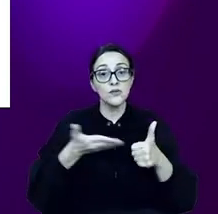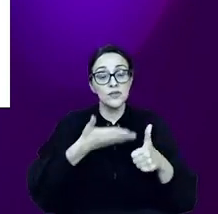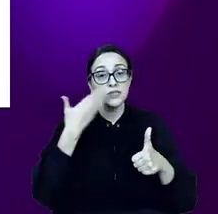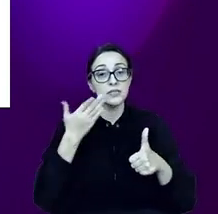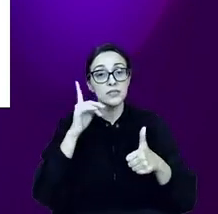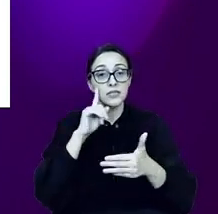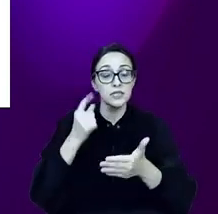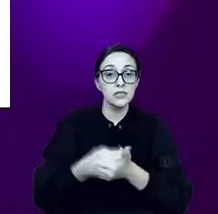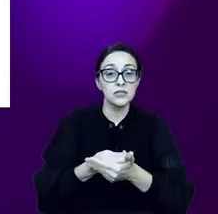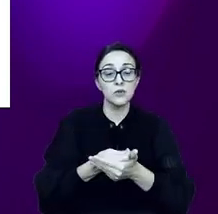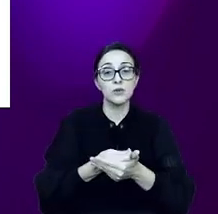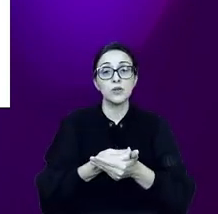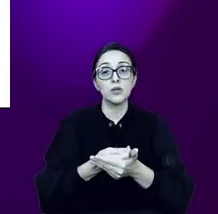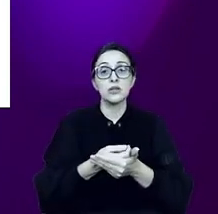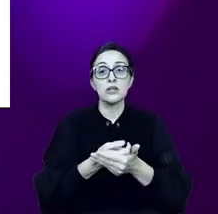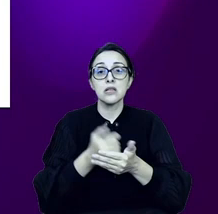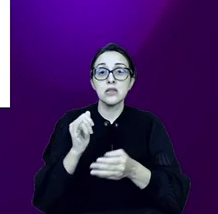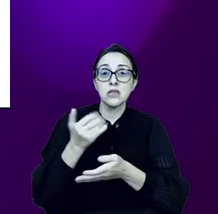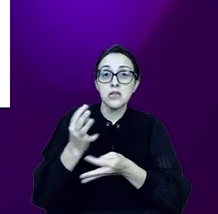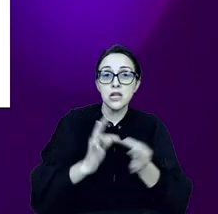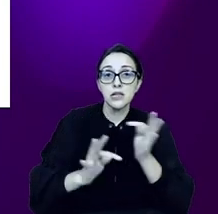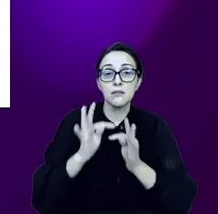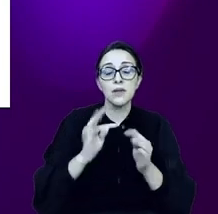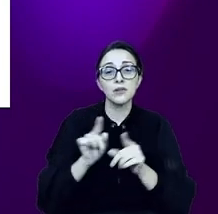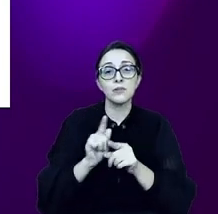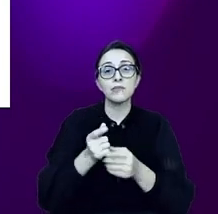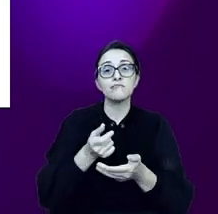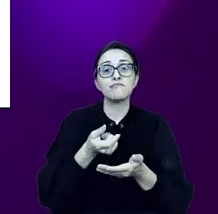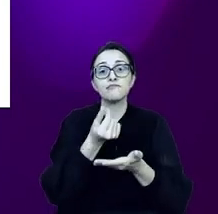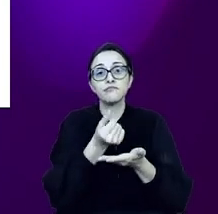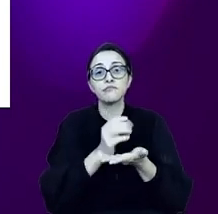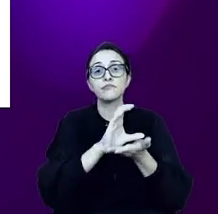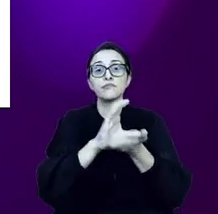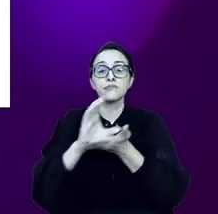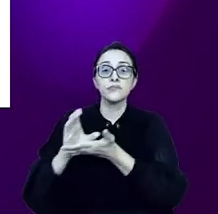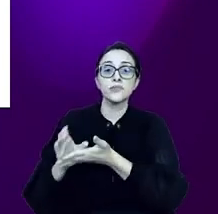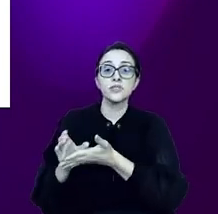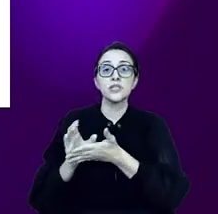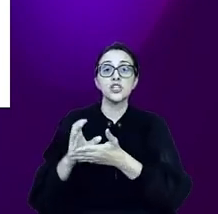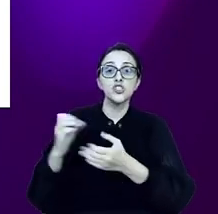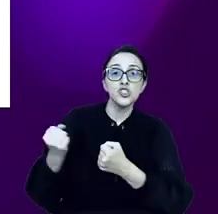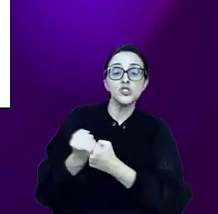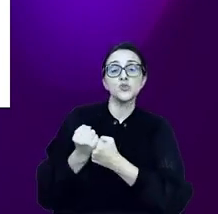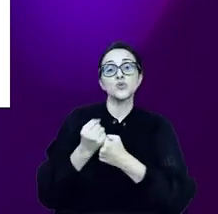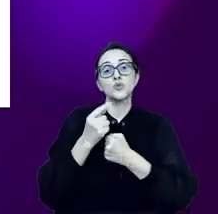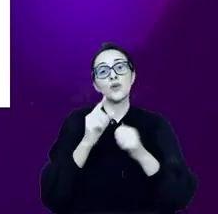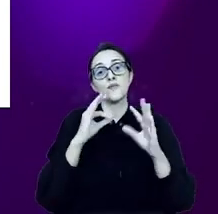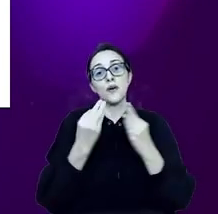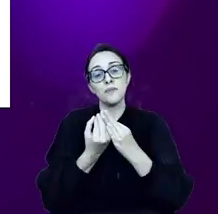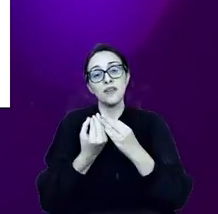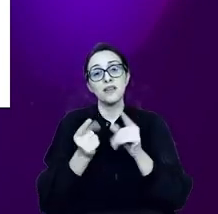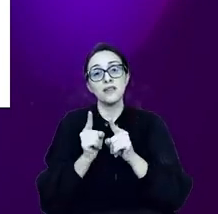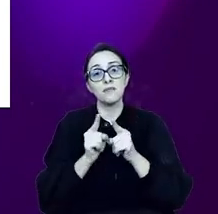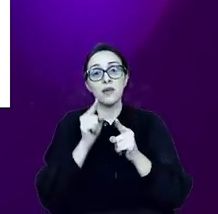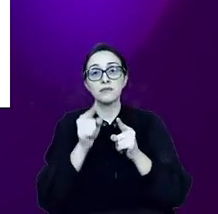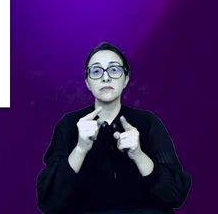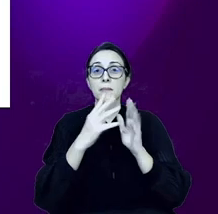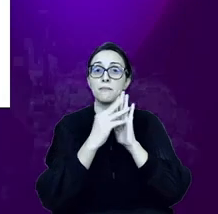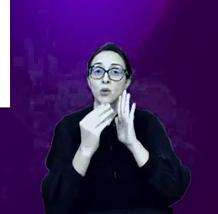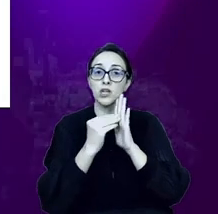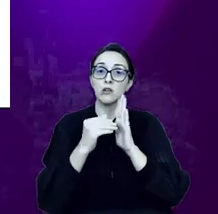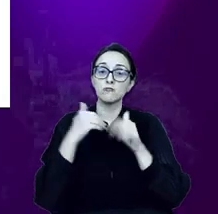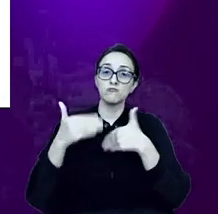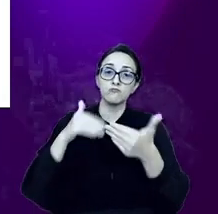decisões terapêuticas, alocação de recursos, gerenciamento e suporte da família, e para ter esses modelos a gente precisa ter realmente modelos que